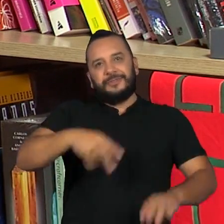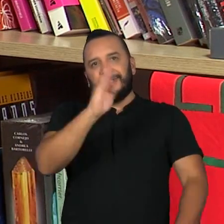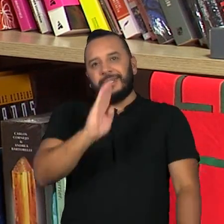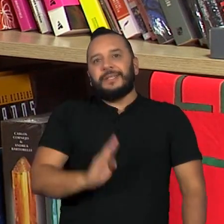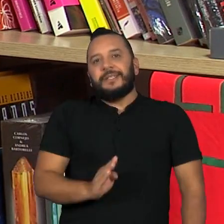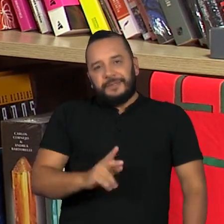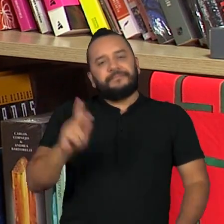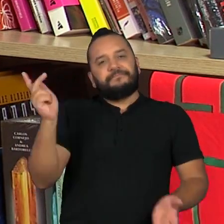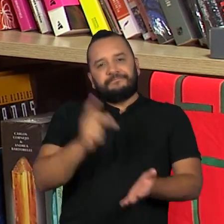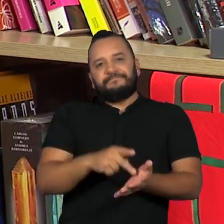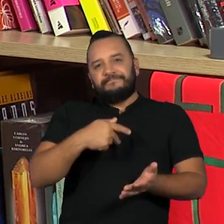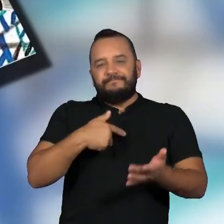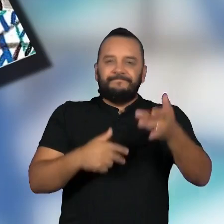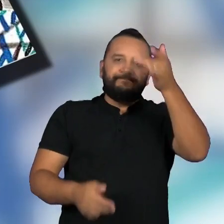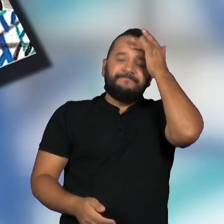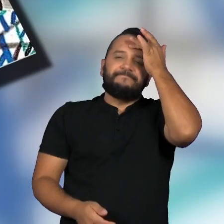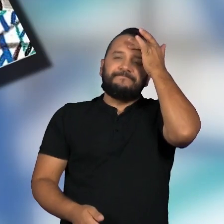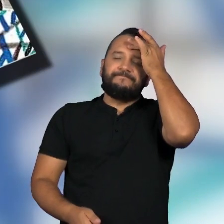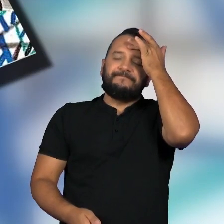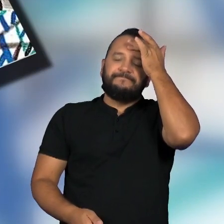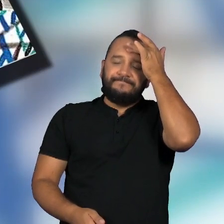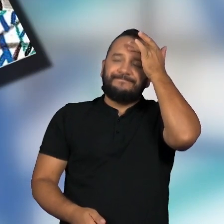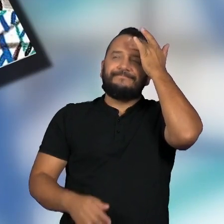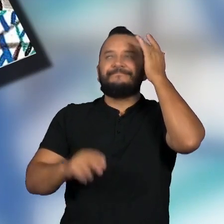isso, de fato, me marcou muito.